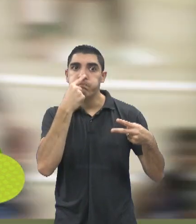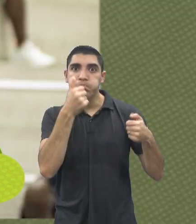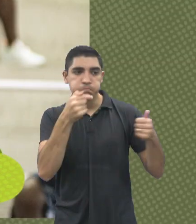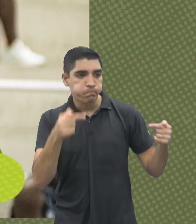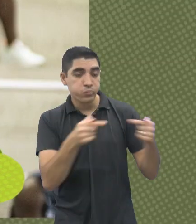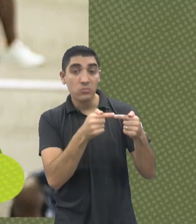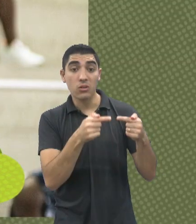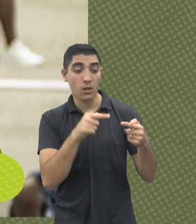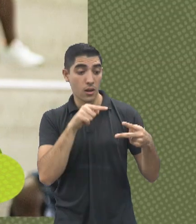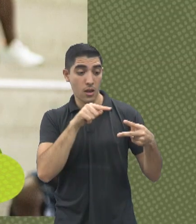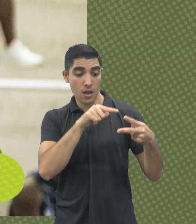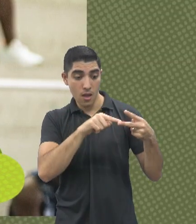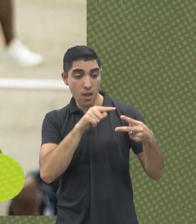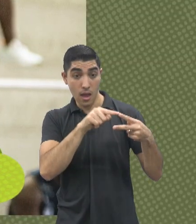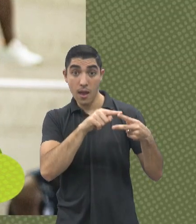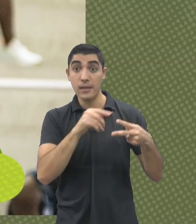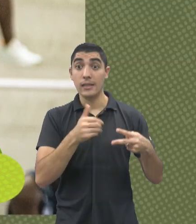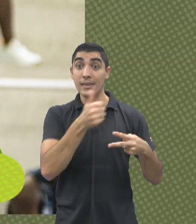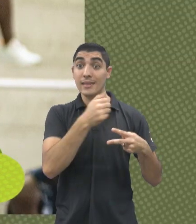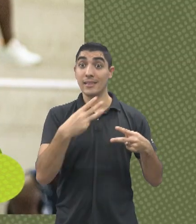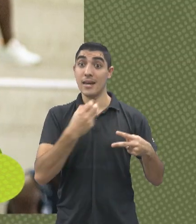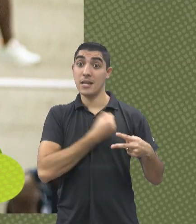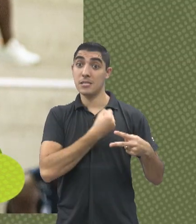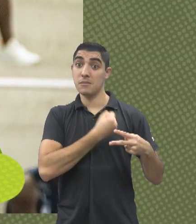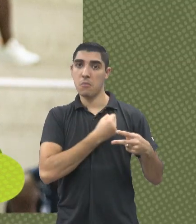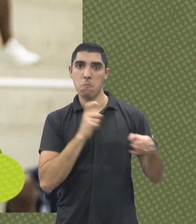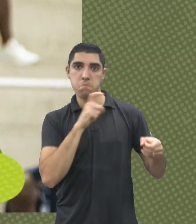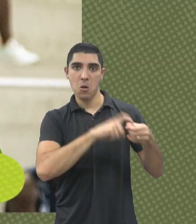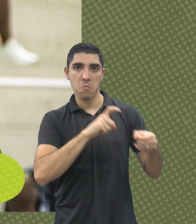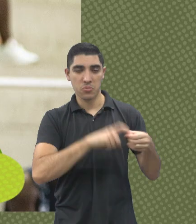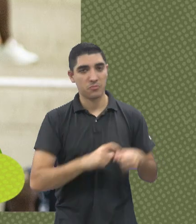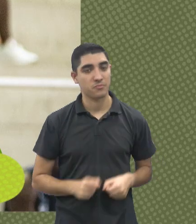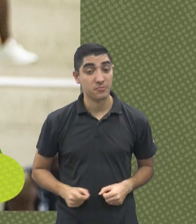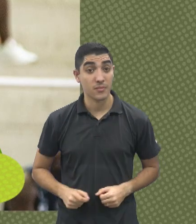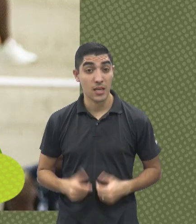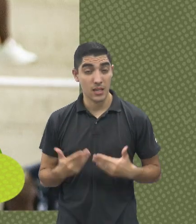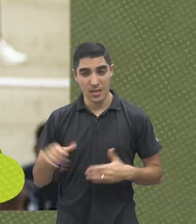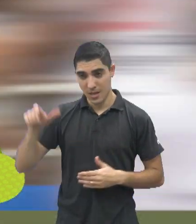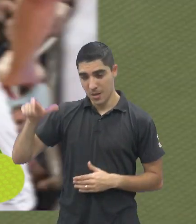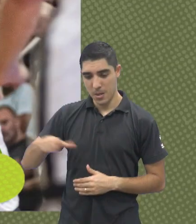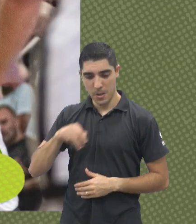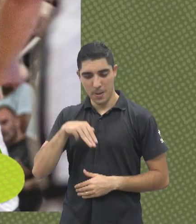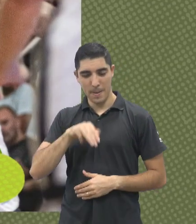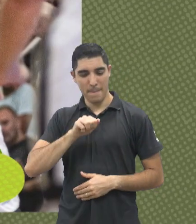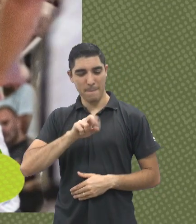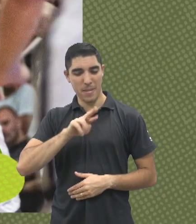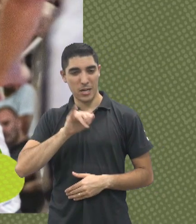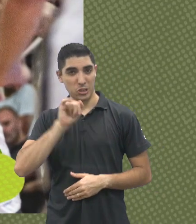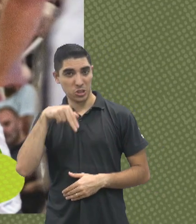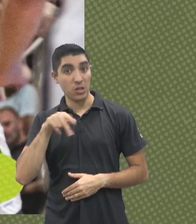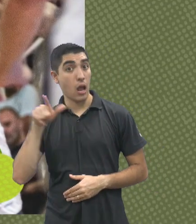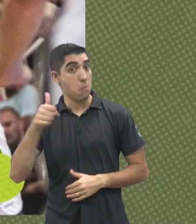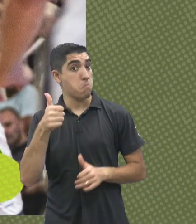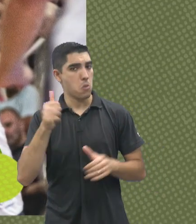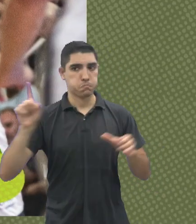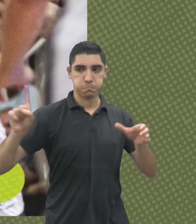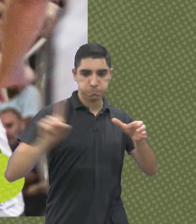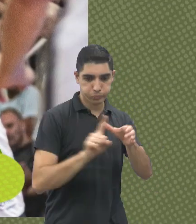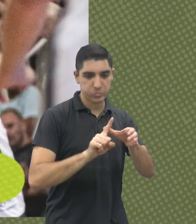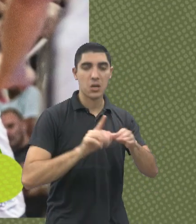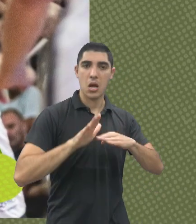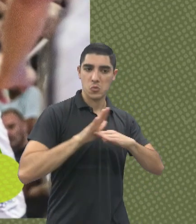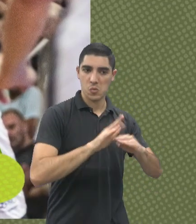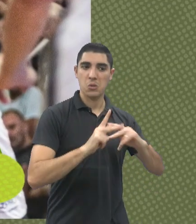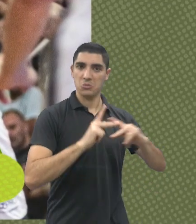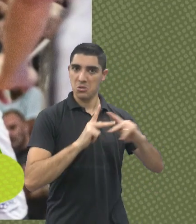pontos na partida, Brunão. Essa retomada aí, o Martim Fernandes, né, o Tincho, veio para reforçar o São José, parece que está indo